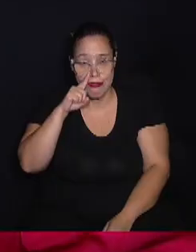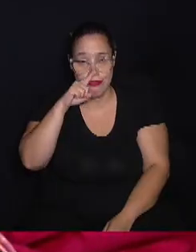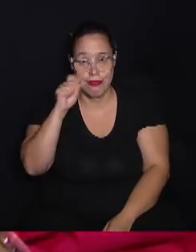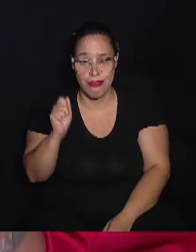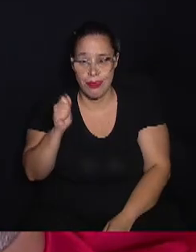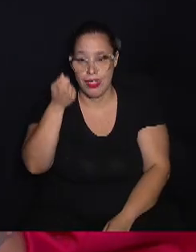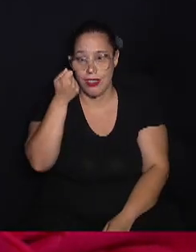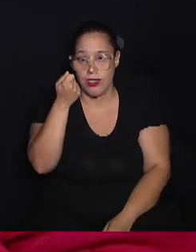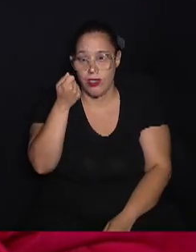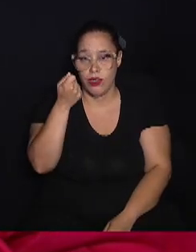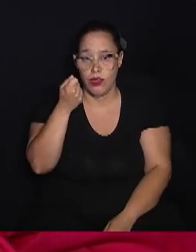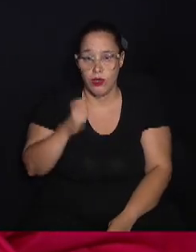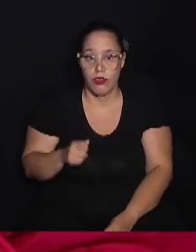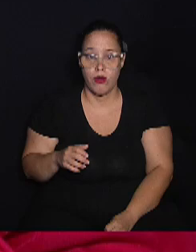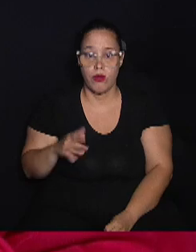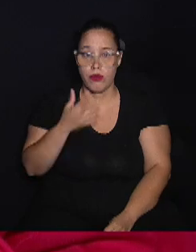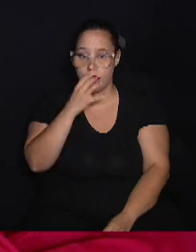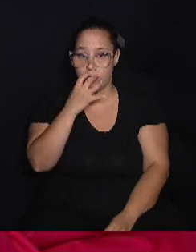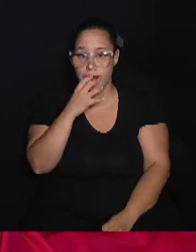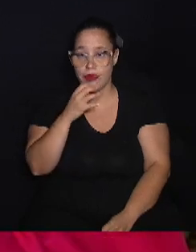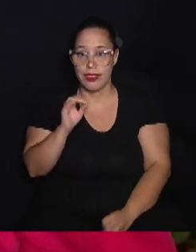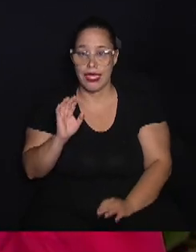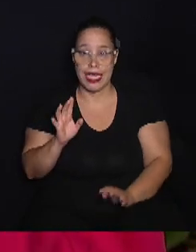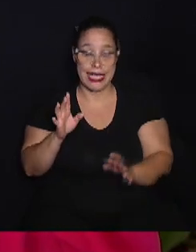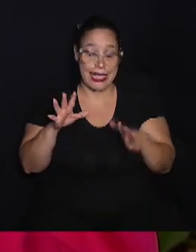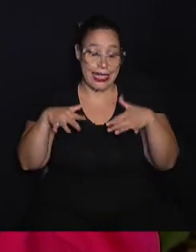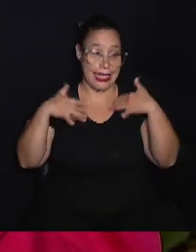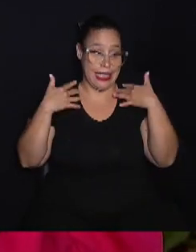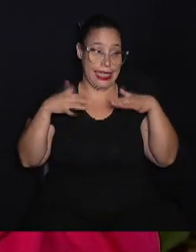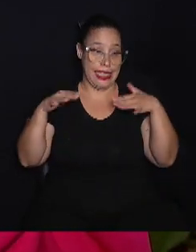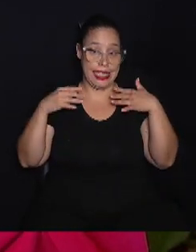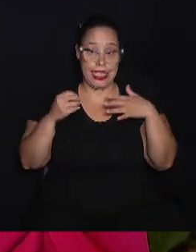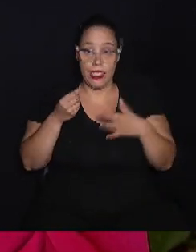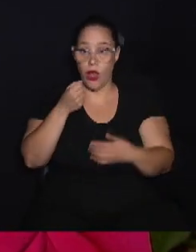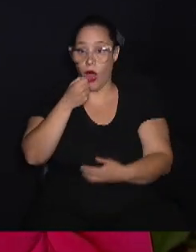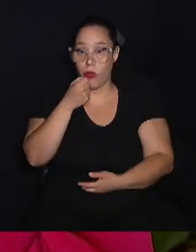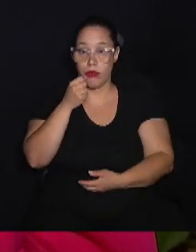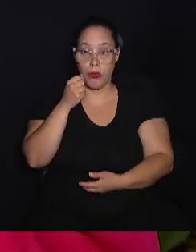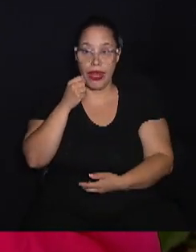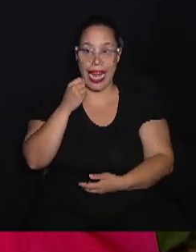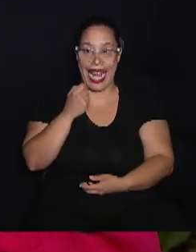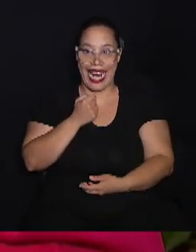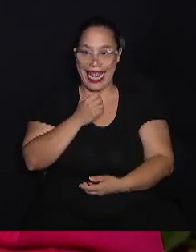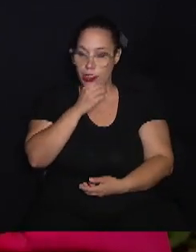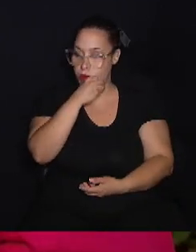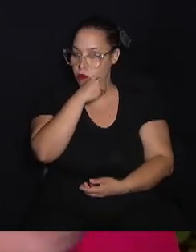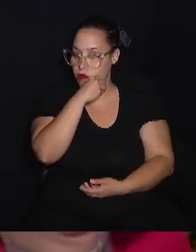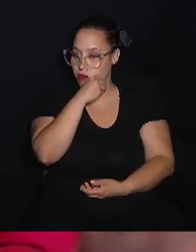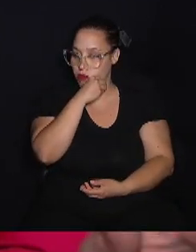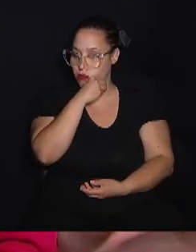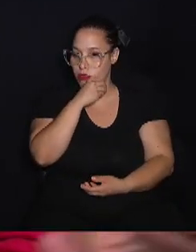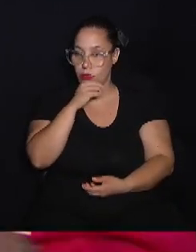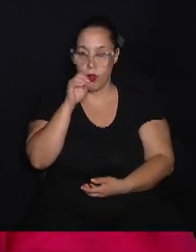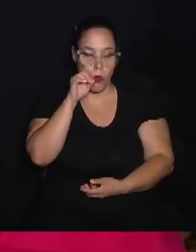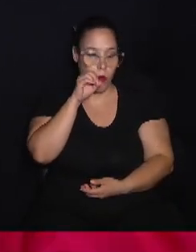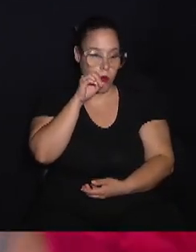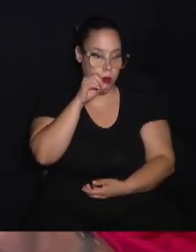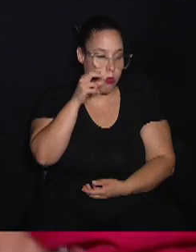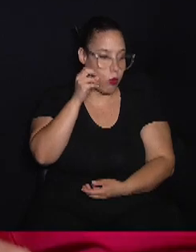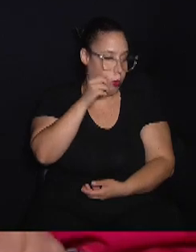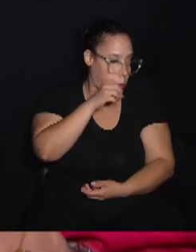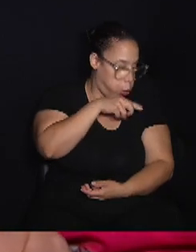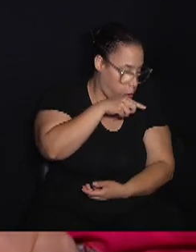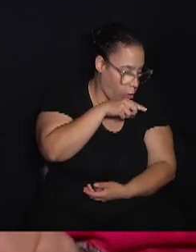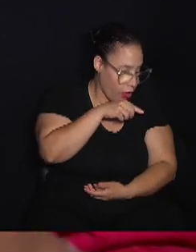saúde tem aqueles cachorrinhos que são bem Danados que o tutor dá eles es fundem dentro da boca sai correndo e a hora que o tutor vai ver o